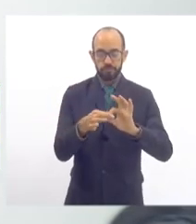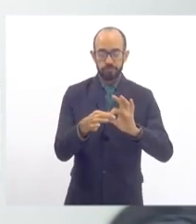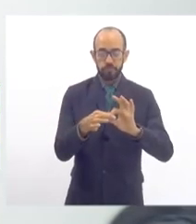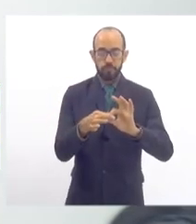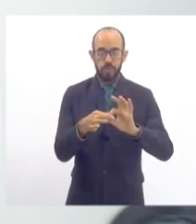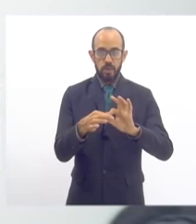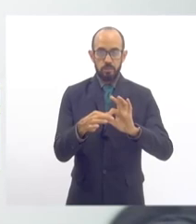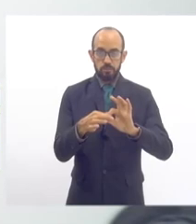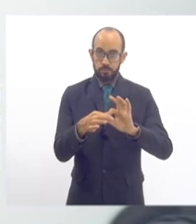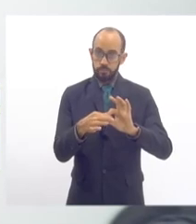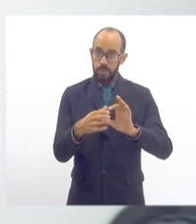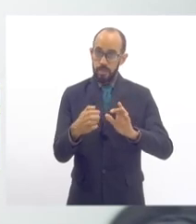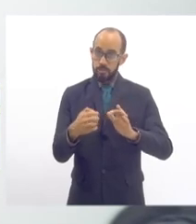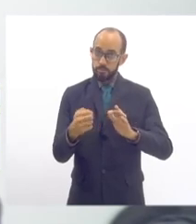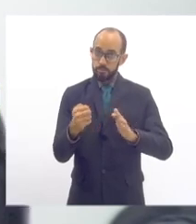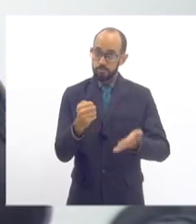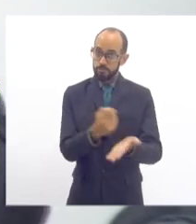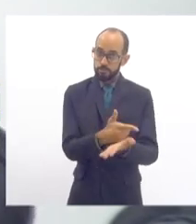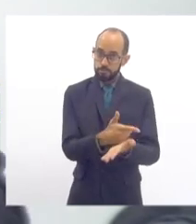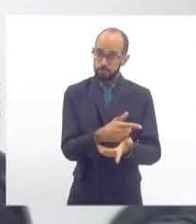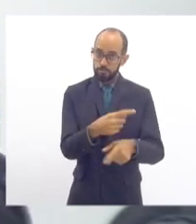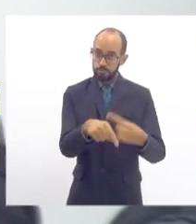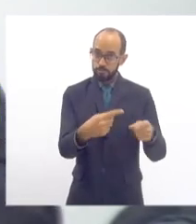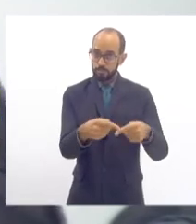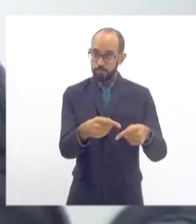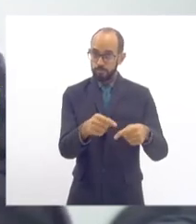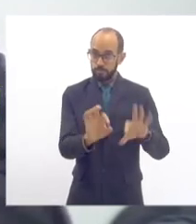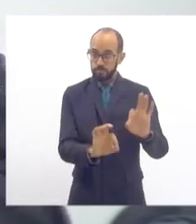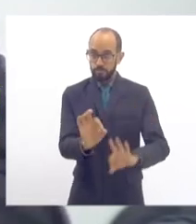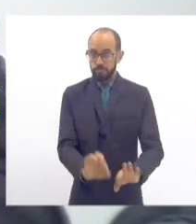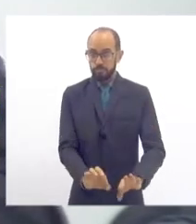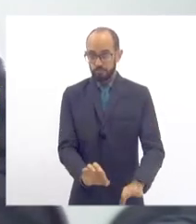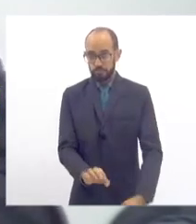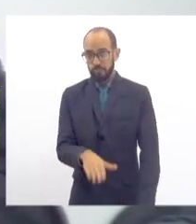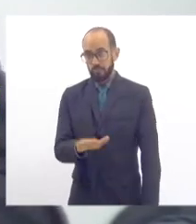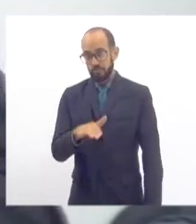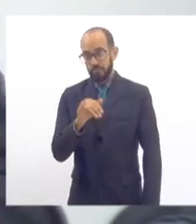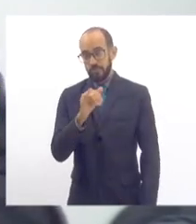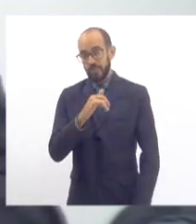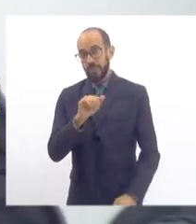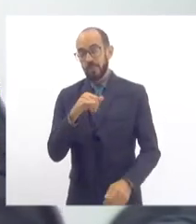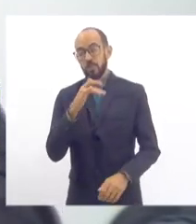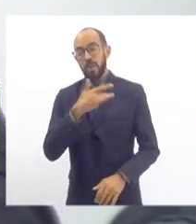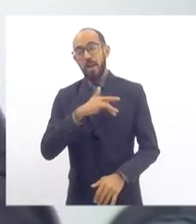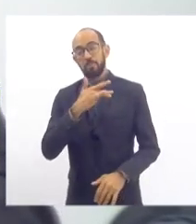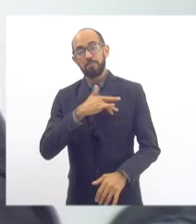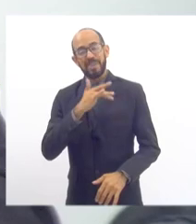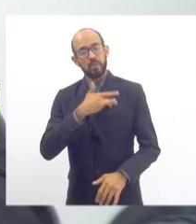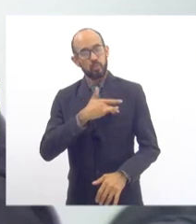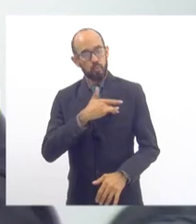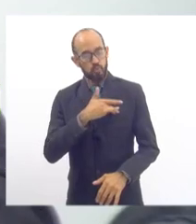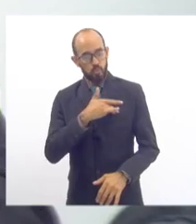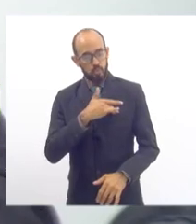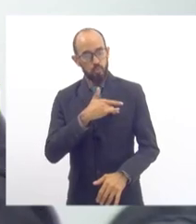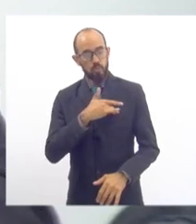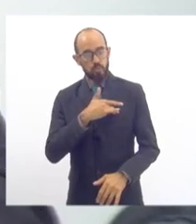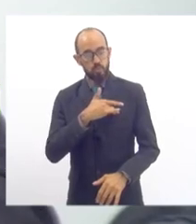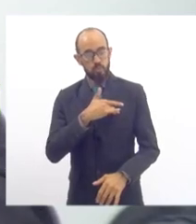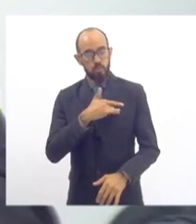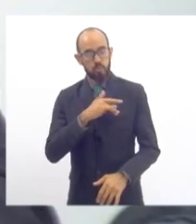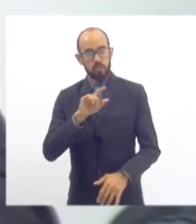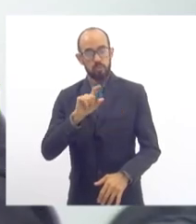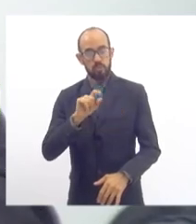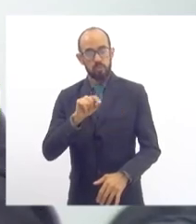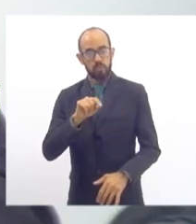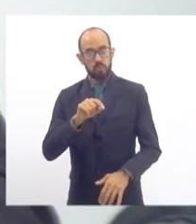o impacto orçamentário do plano. E aí eu lamento, quero aqui dizer, Luiz Antônio, com todas as letras, lamento que